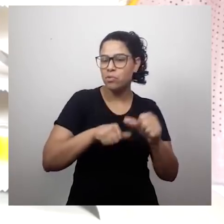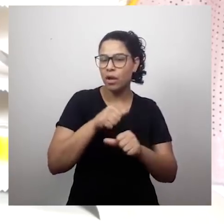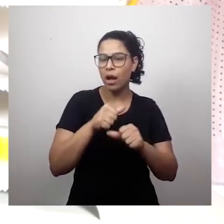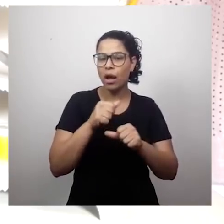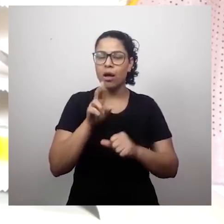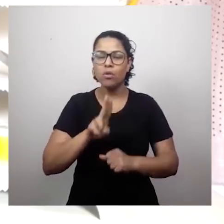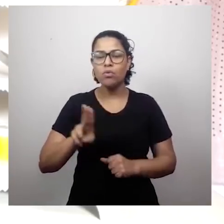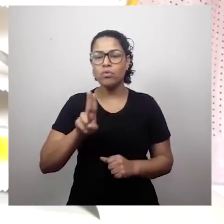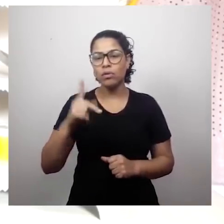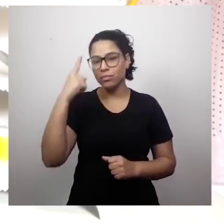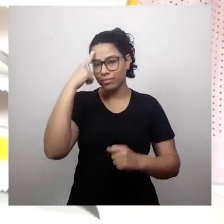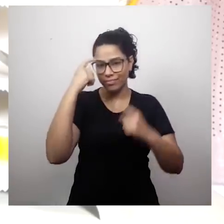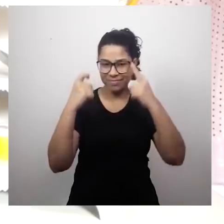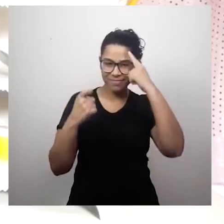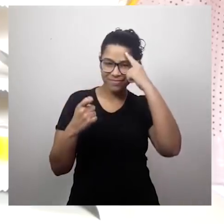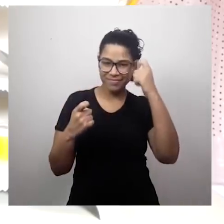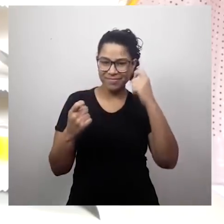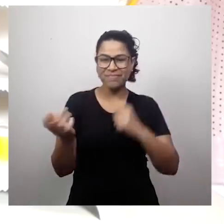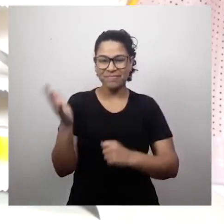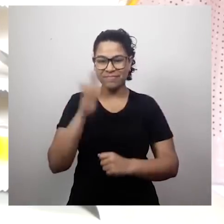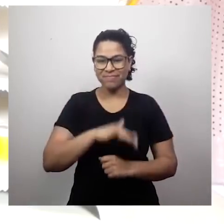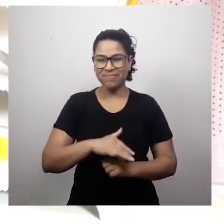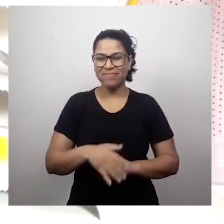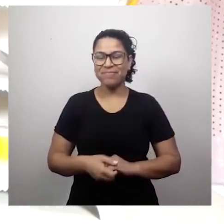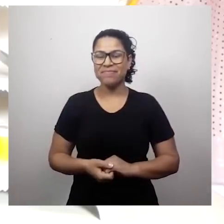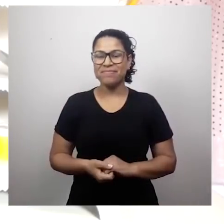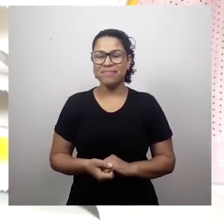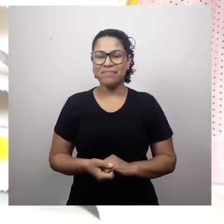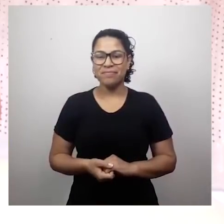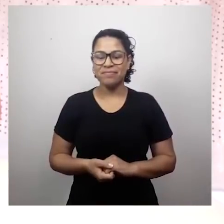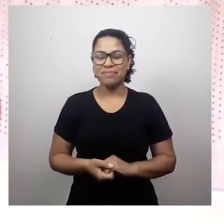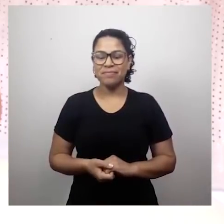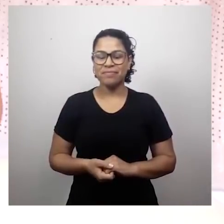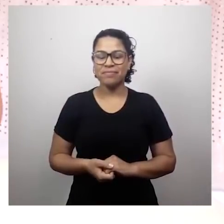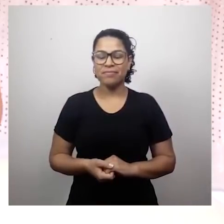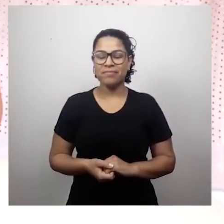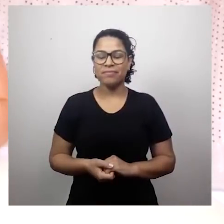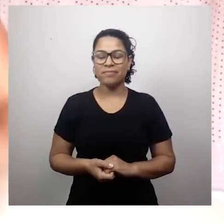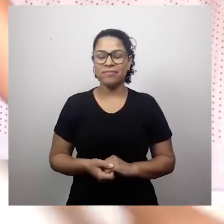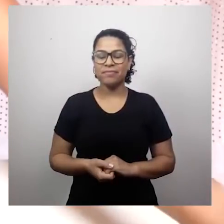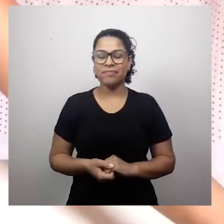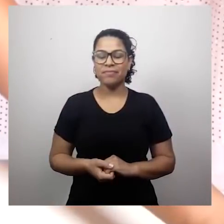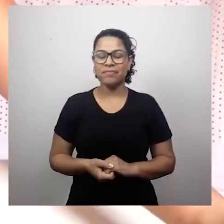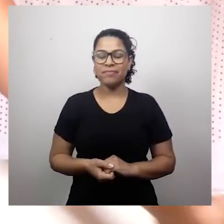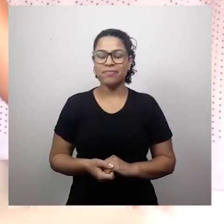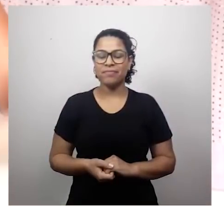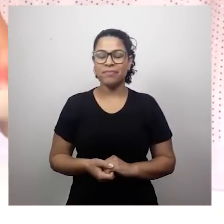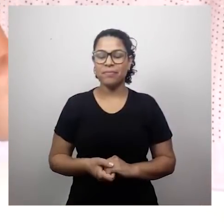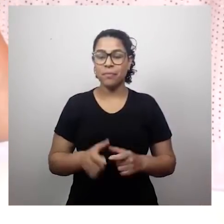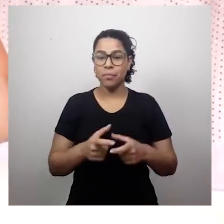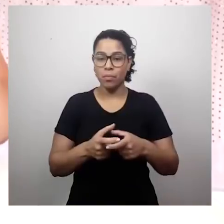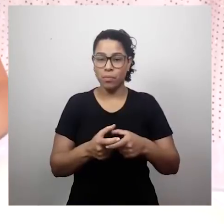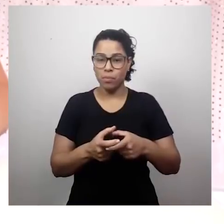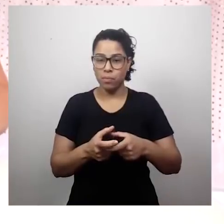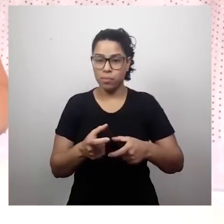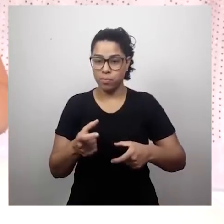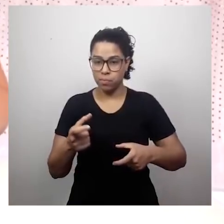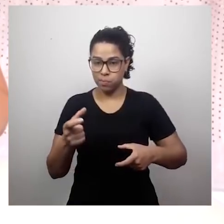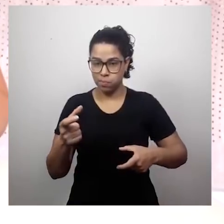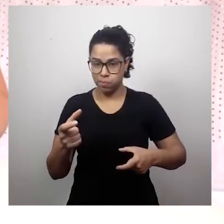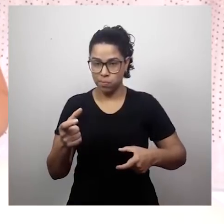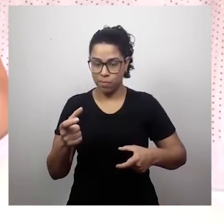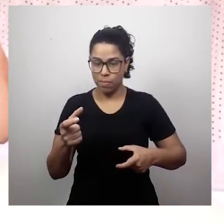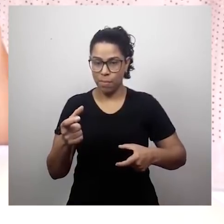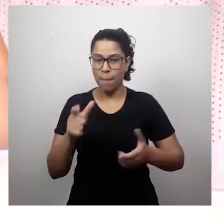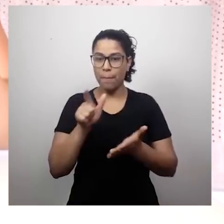modificar, usando a sua criatividade. Vamos lá? Vamos iniciar pegando o rolinho de papel higiênico